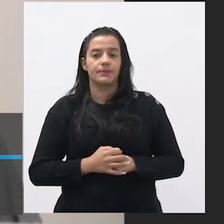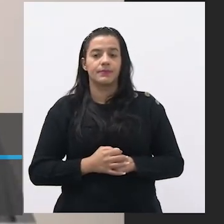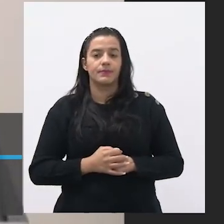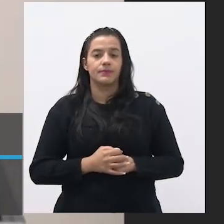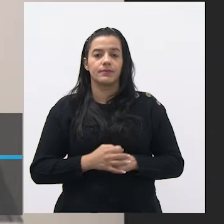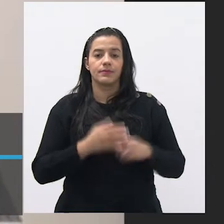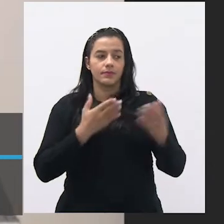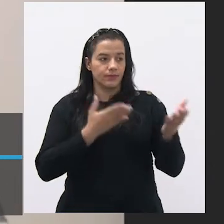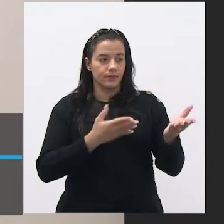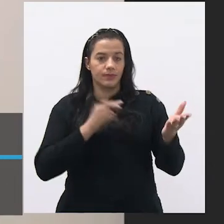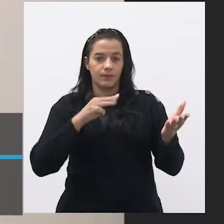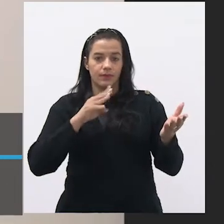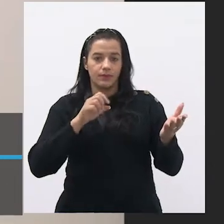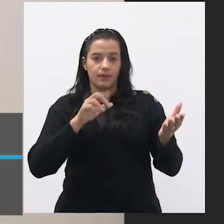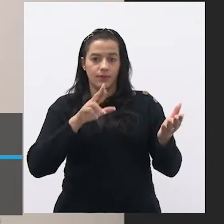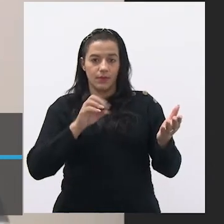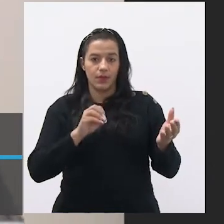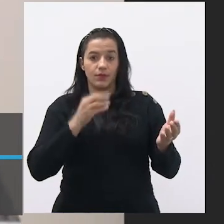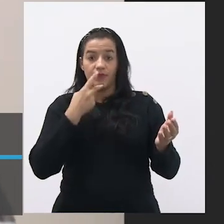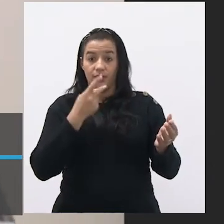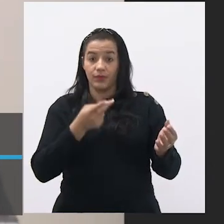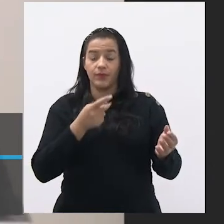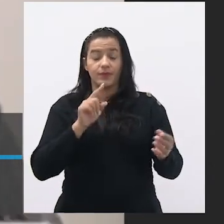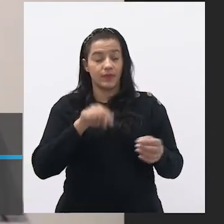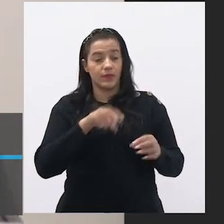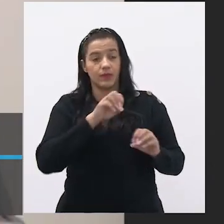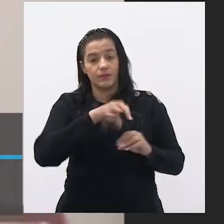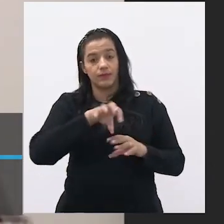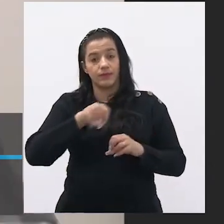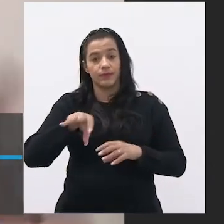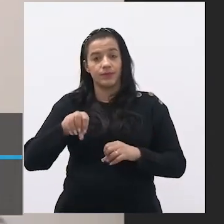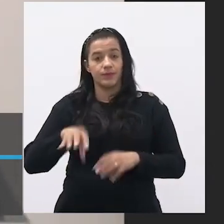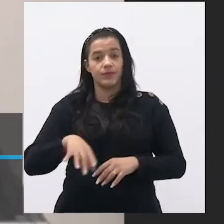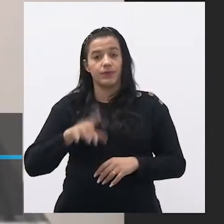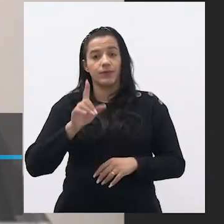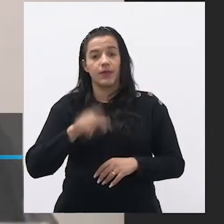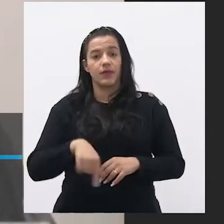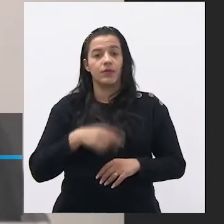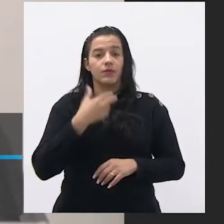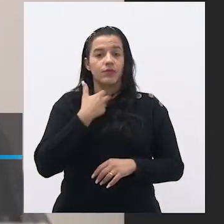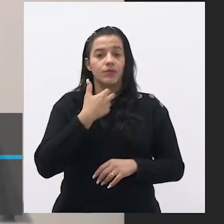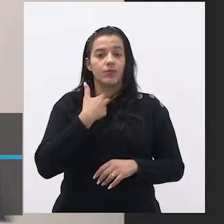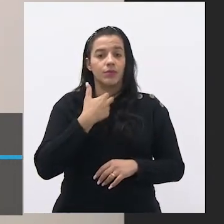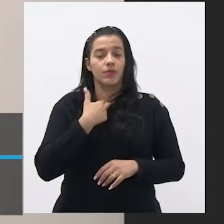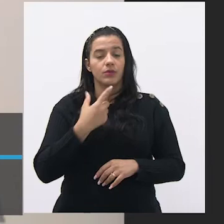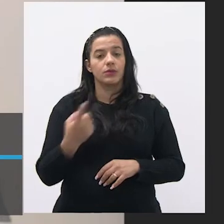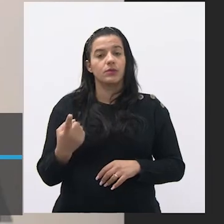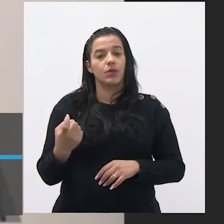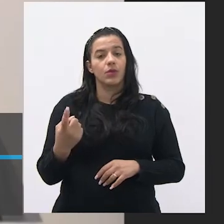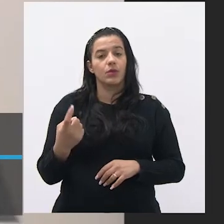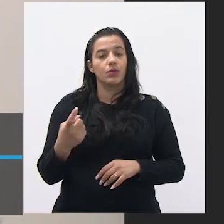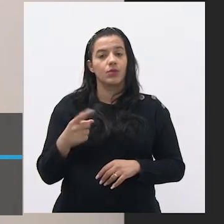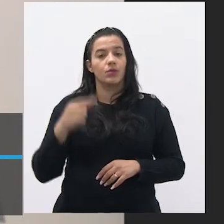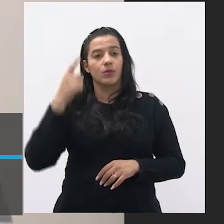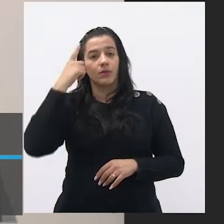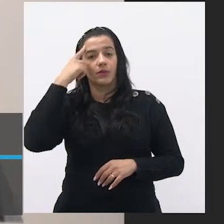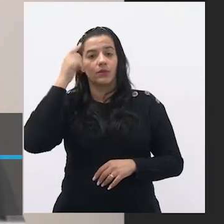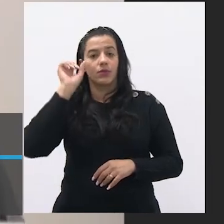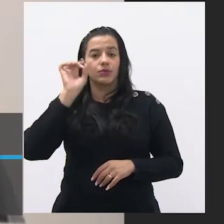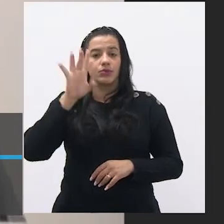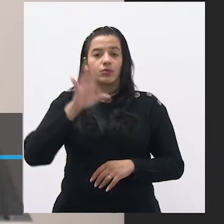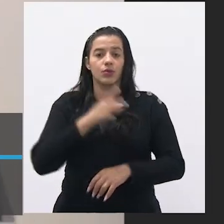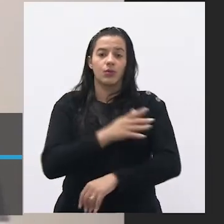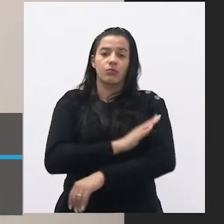Mário trouxe, né? A prática educativa, ela não deve ser exclusiva, né? Pensar preconceito